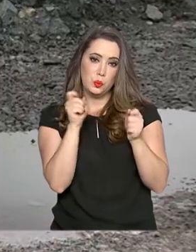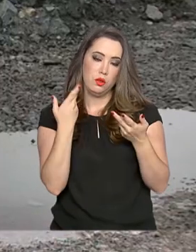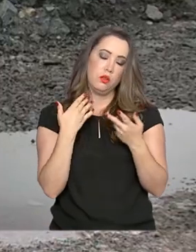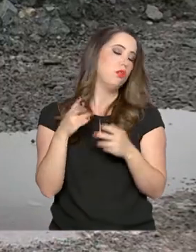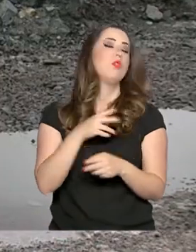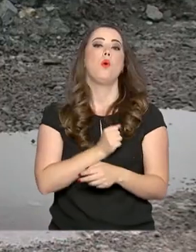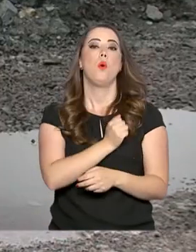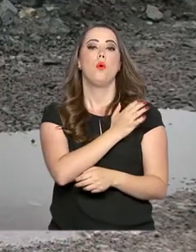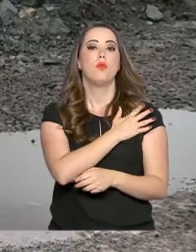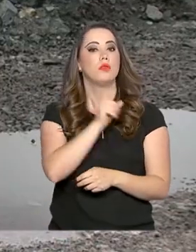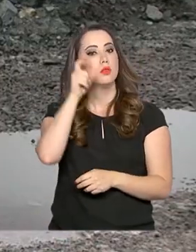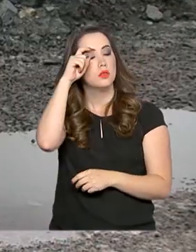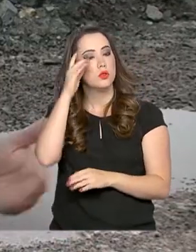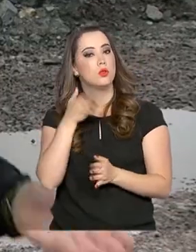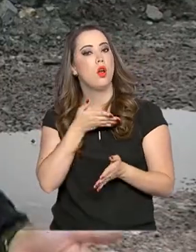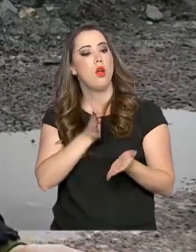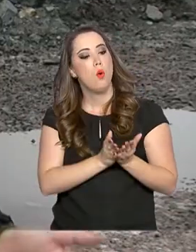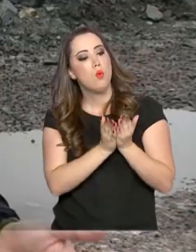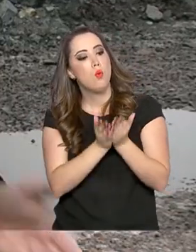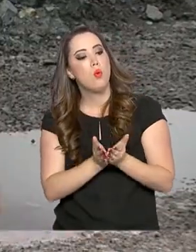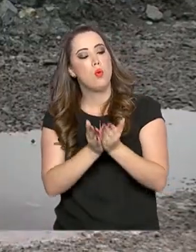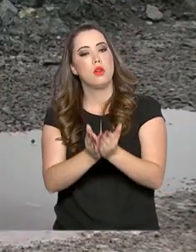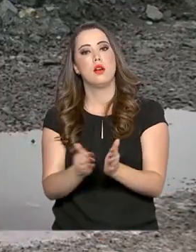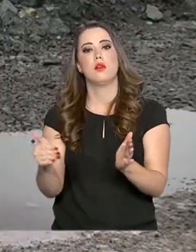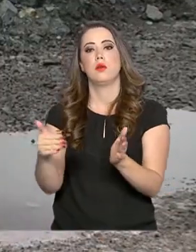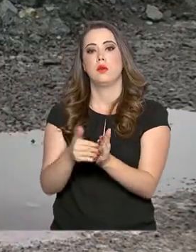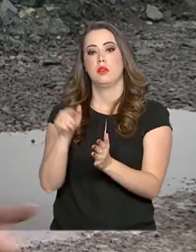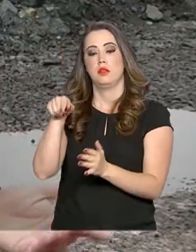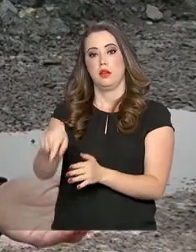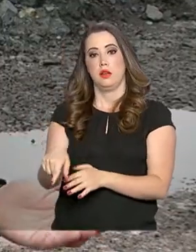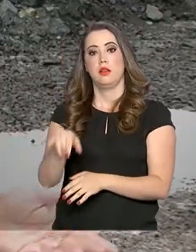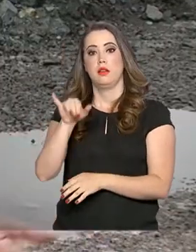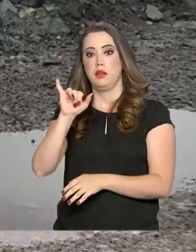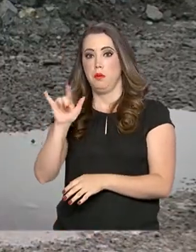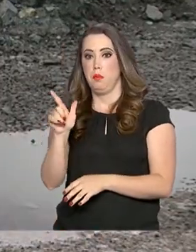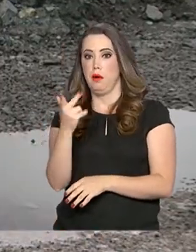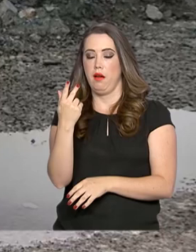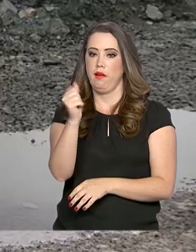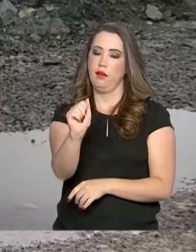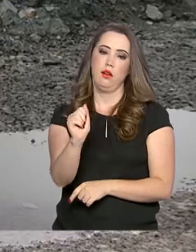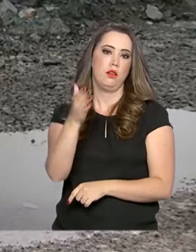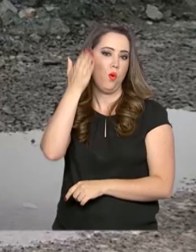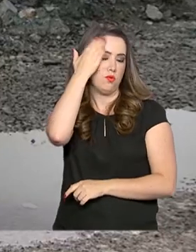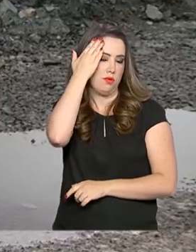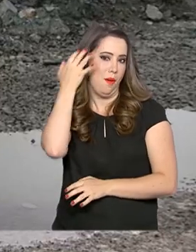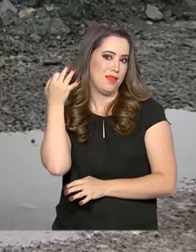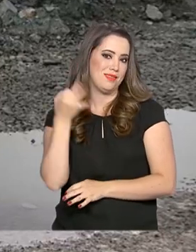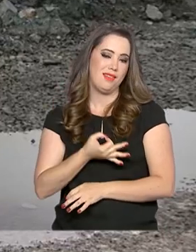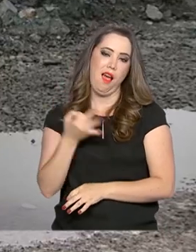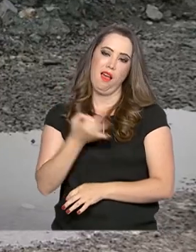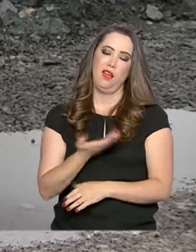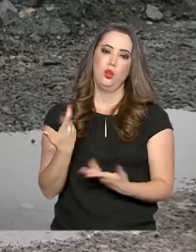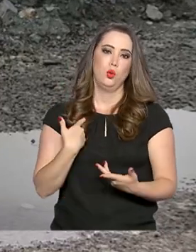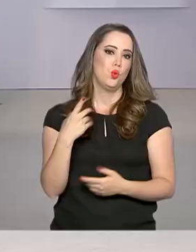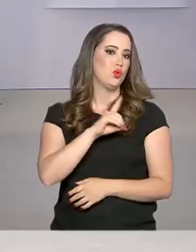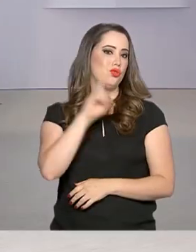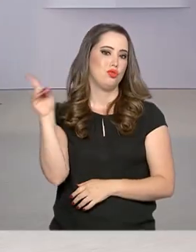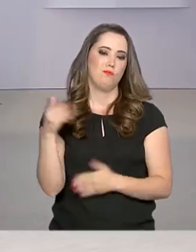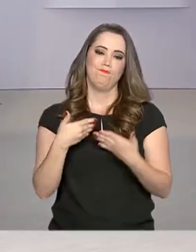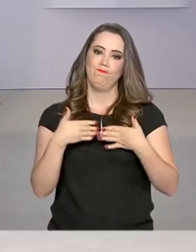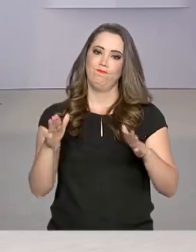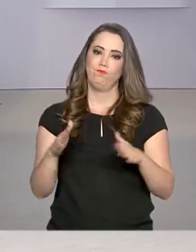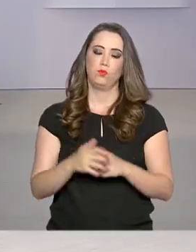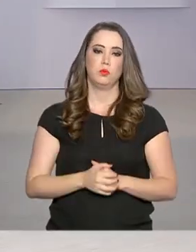embarcarão no navio da Marinha e seguirão aqui para a Ilha de Reis Jorge. Por isso, não dá para saber quando vai ser a reinauguração.